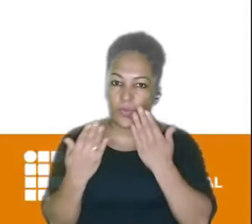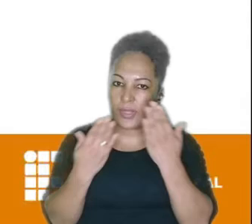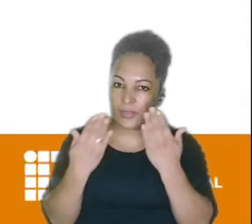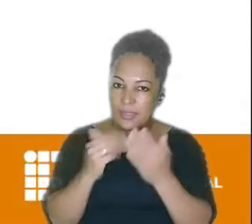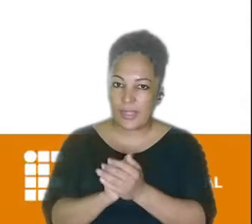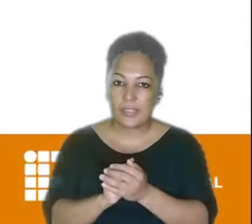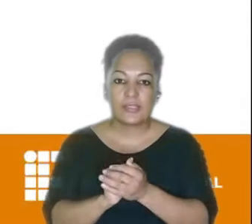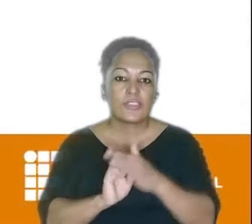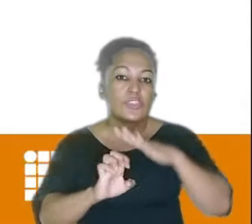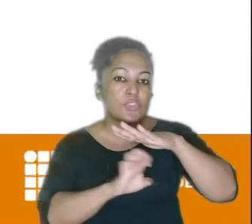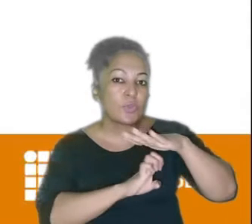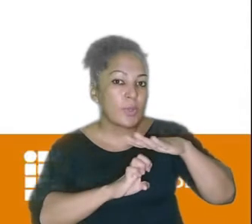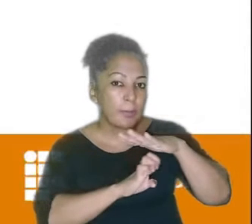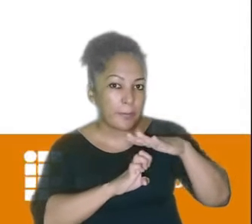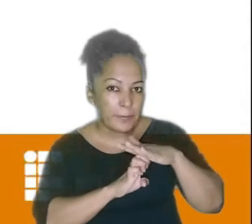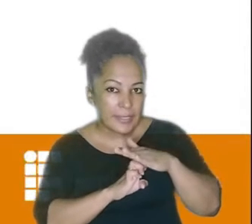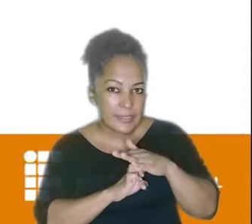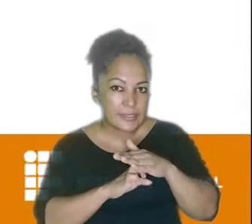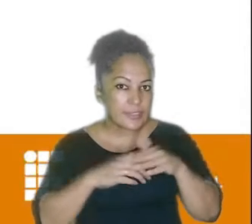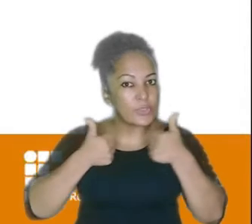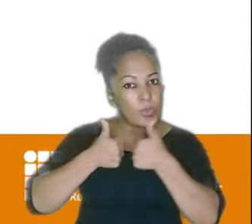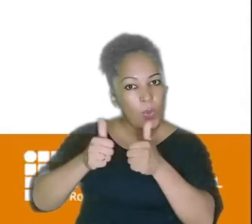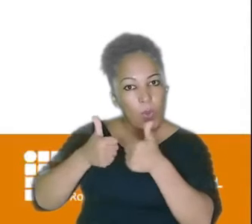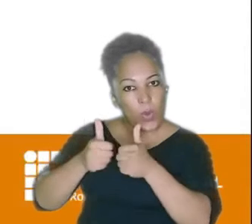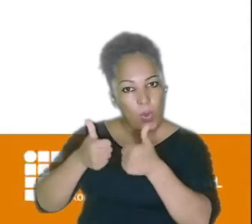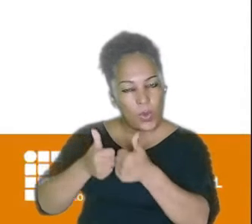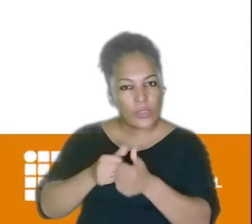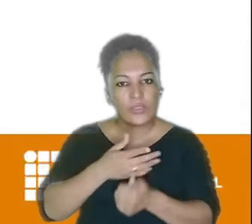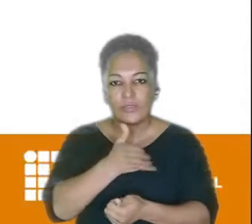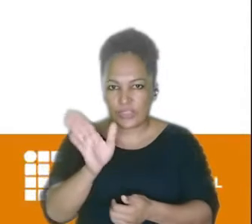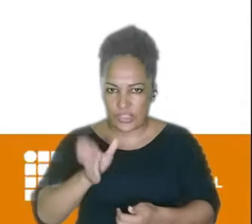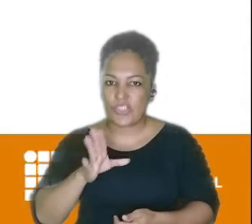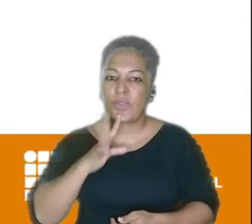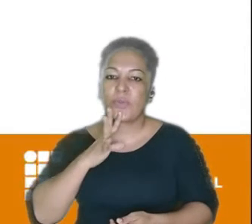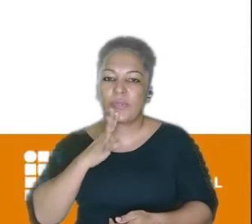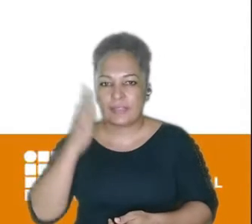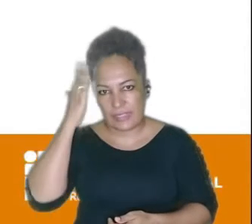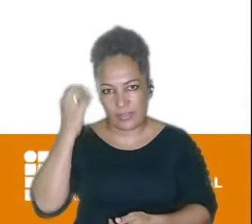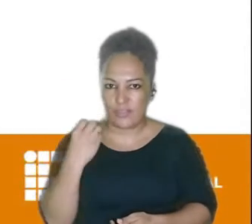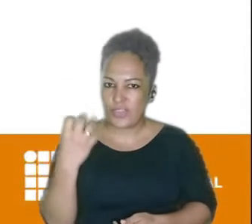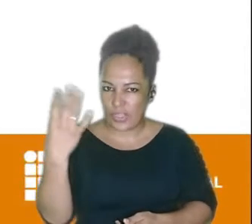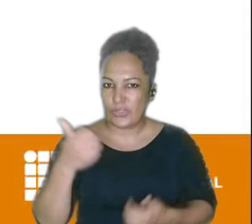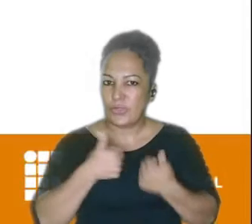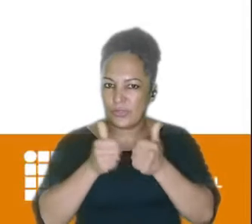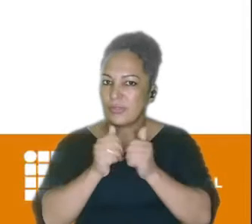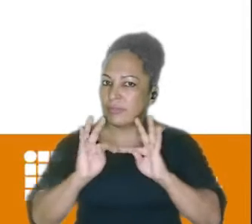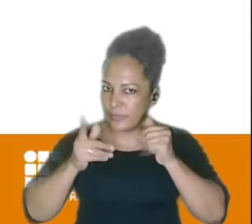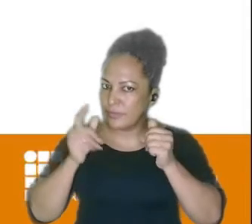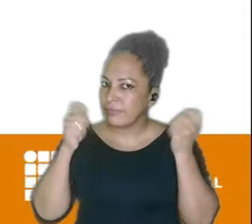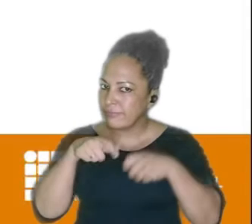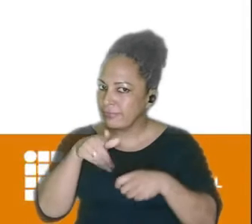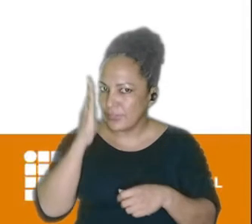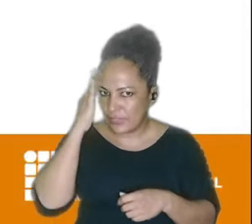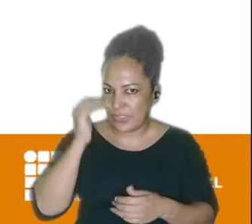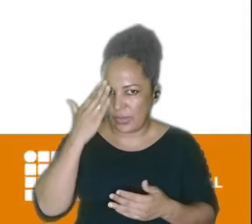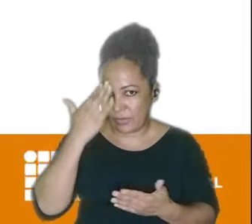vamos ver uma análise de caso de uma empresa de transporte rodoviário. Né? Quem aqui já andou de ônibus já, né? Acho que todo mundo, não é